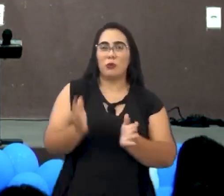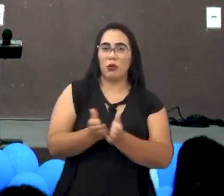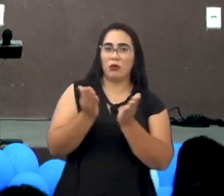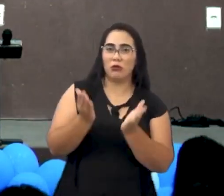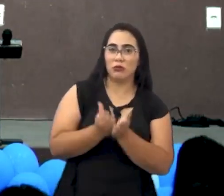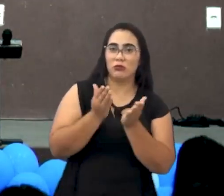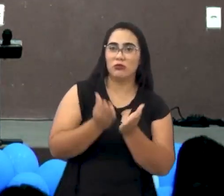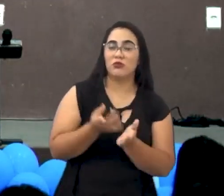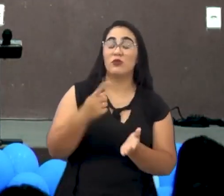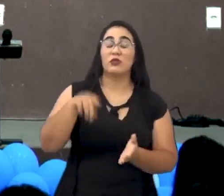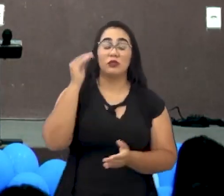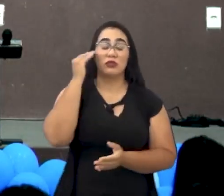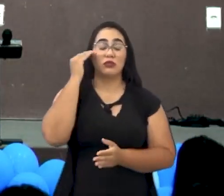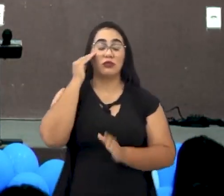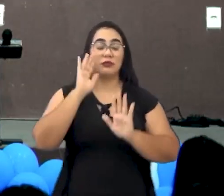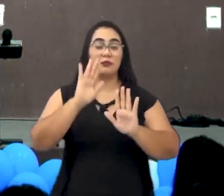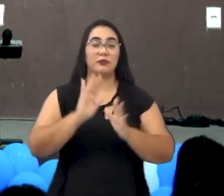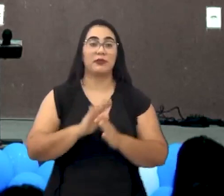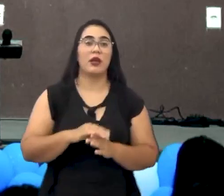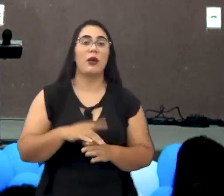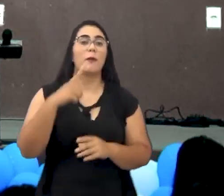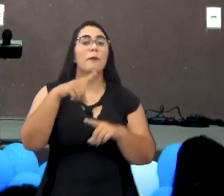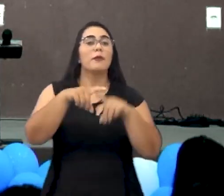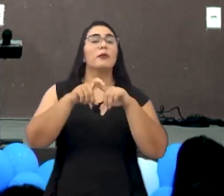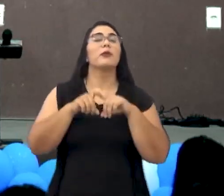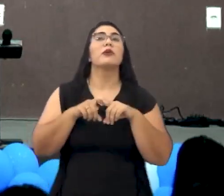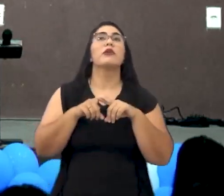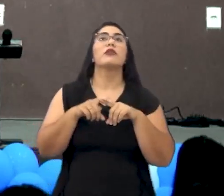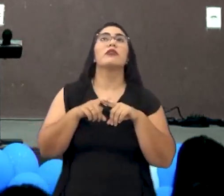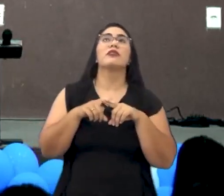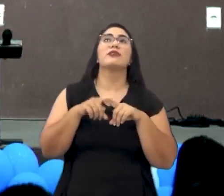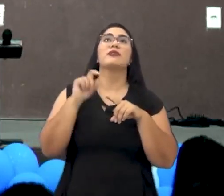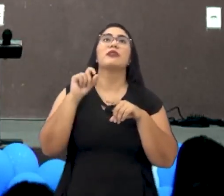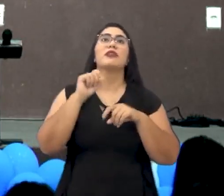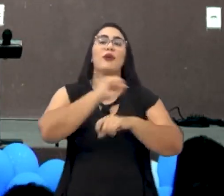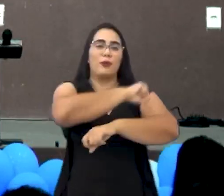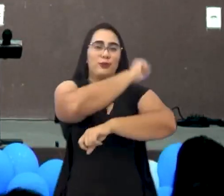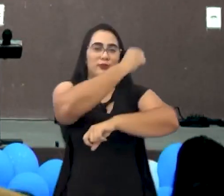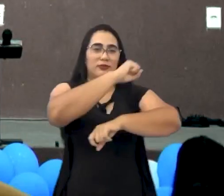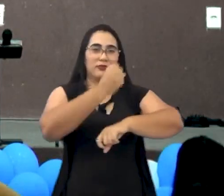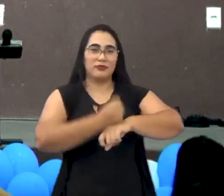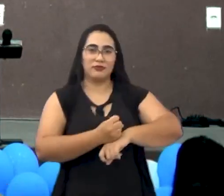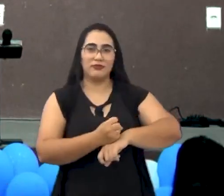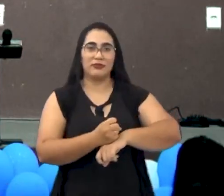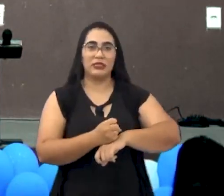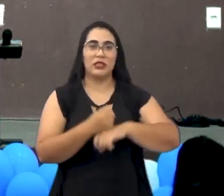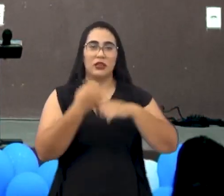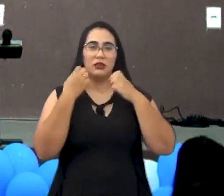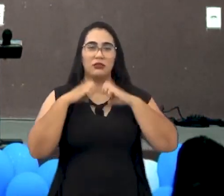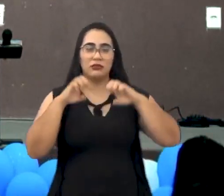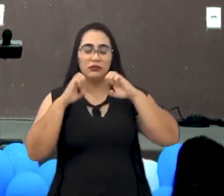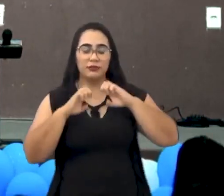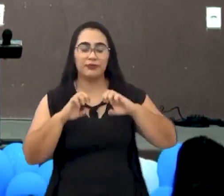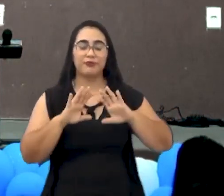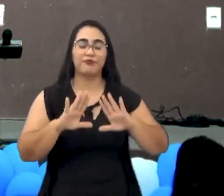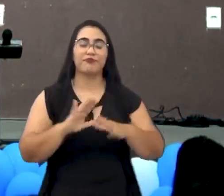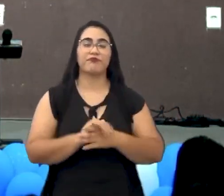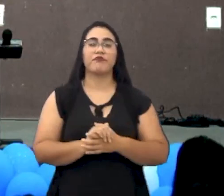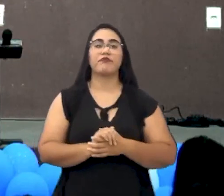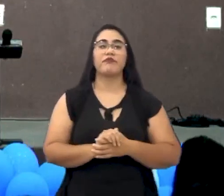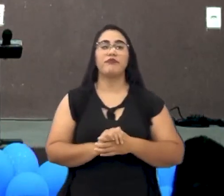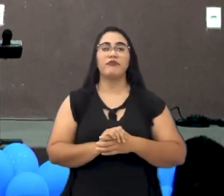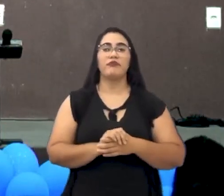interessante, e vocês vão entender por que o Sermão do Monte é dessa maneira. Isso é maravilhoso. O Sermão do